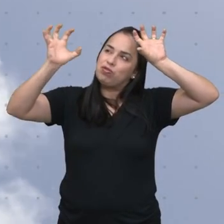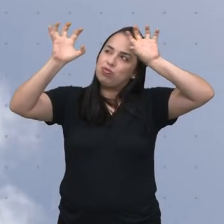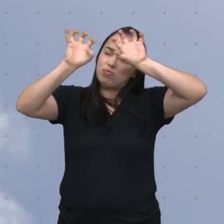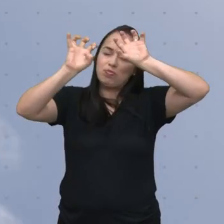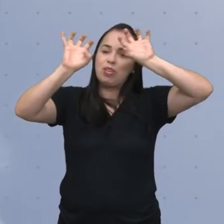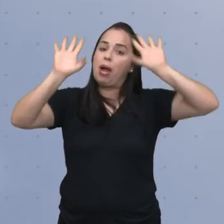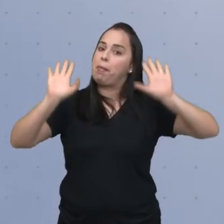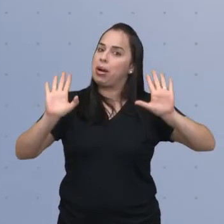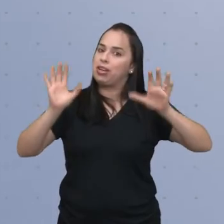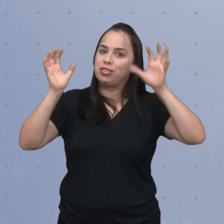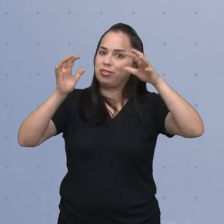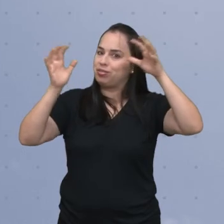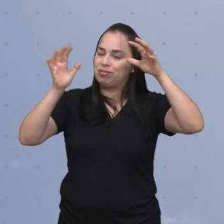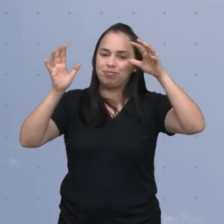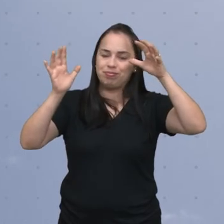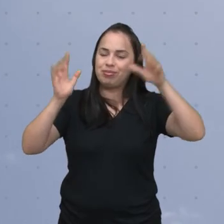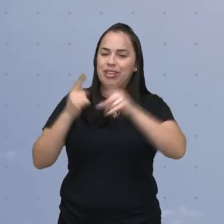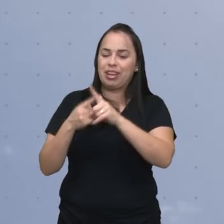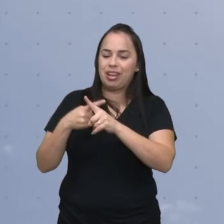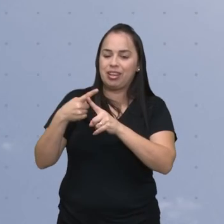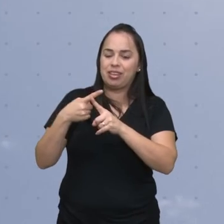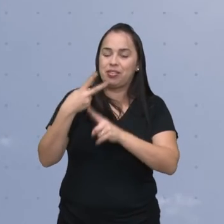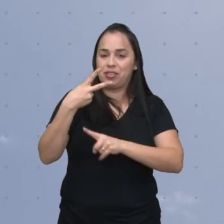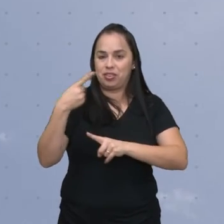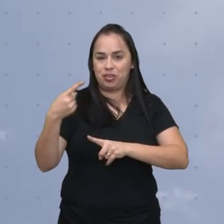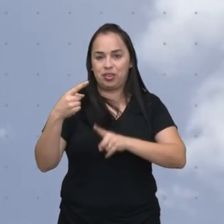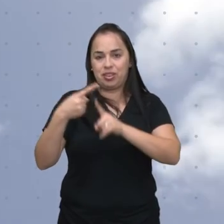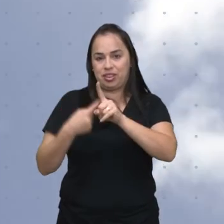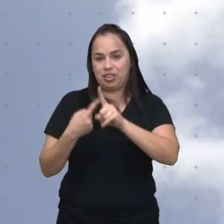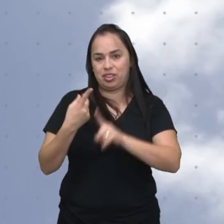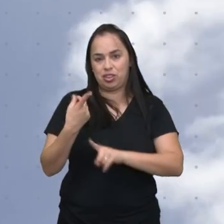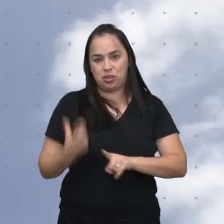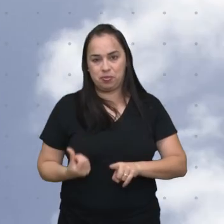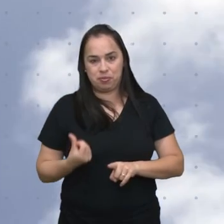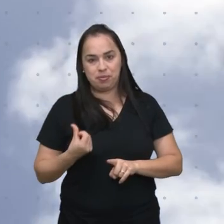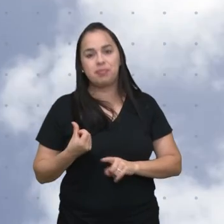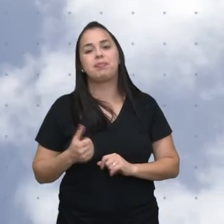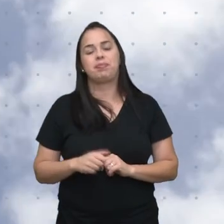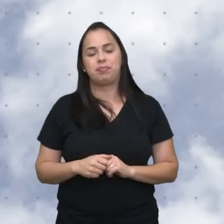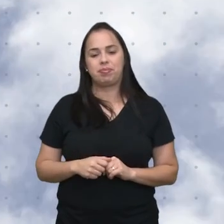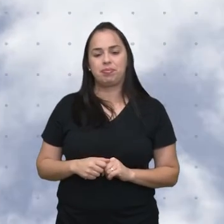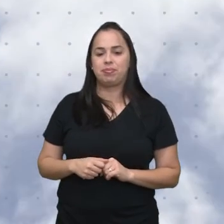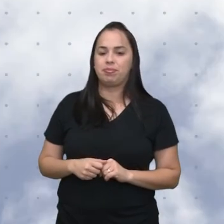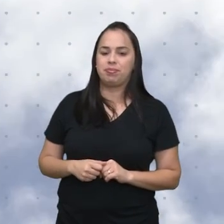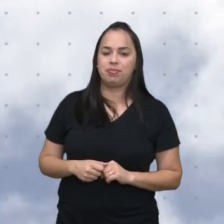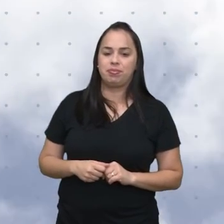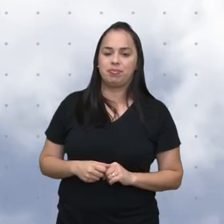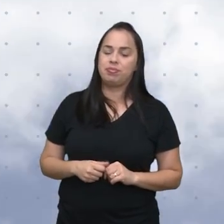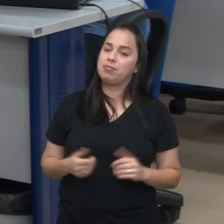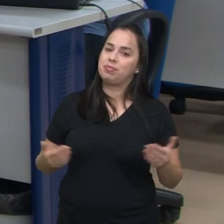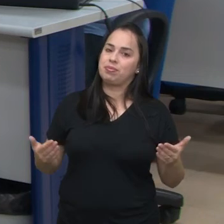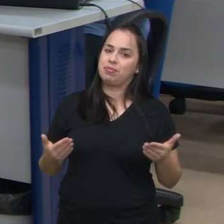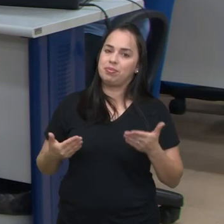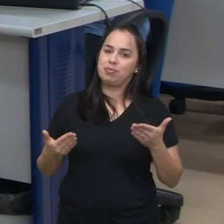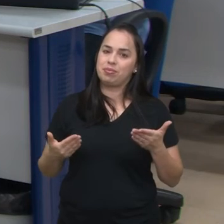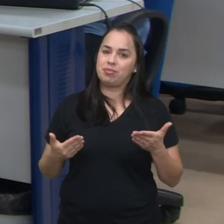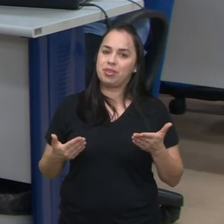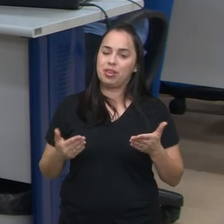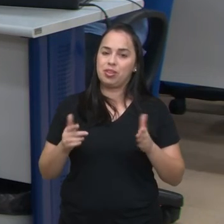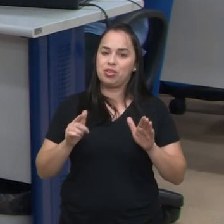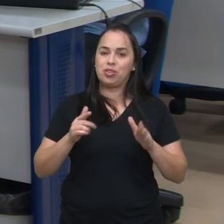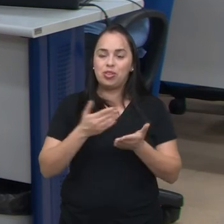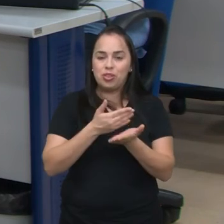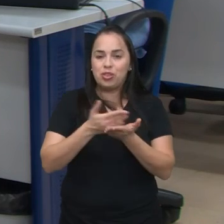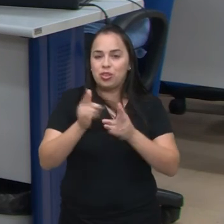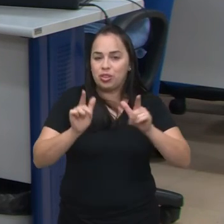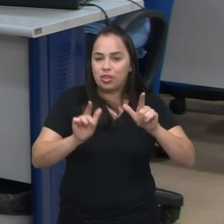tarde mas não deve chover a máxima é de 21 graus EA mínima é de 16 o e ficamos